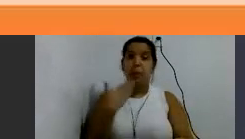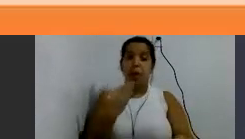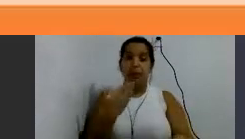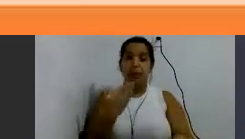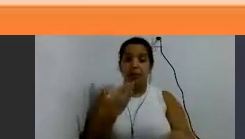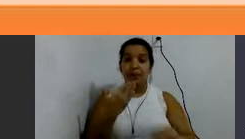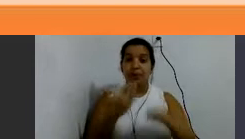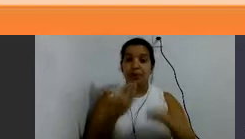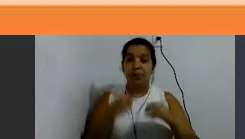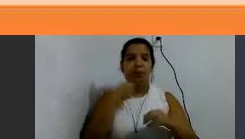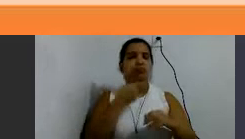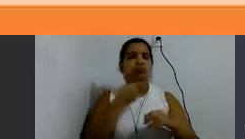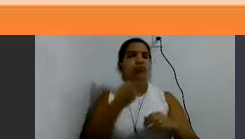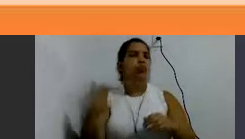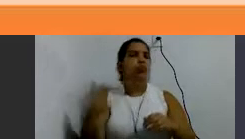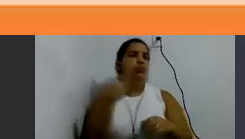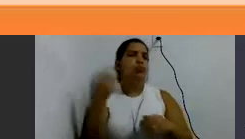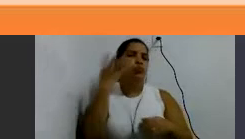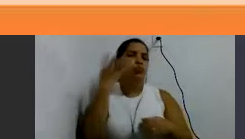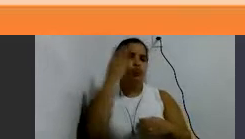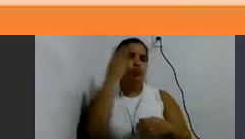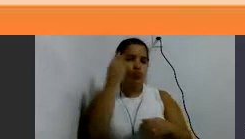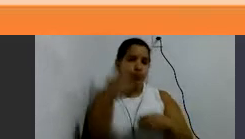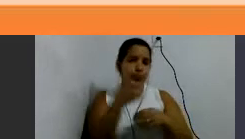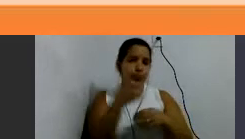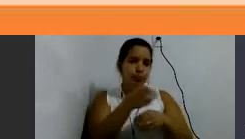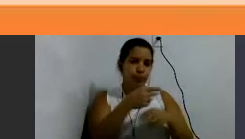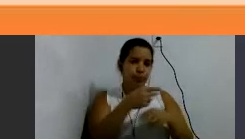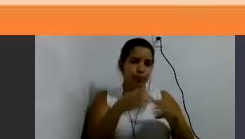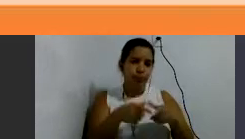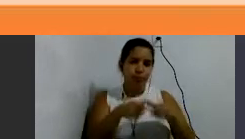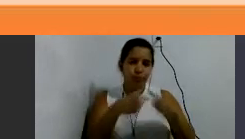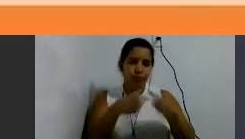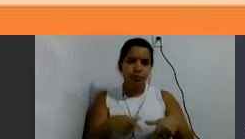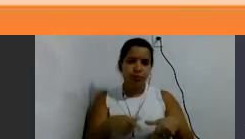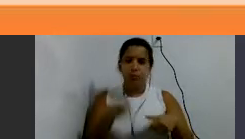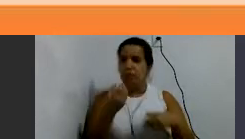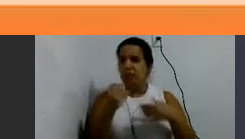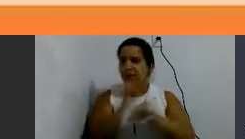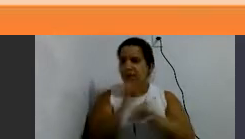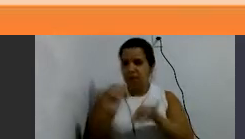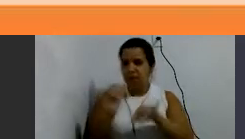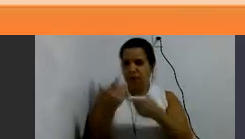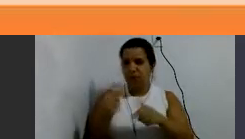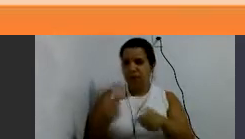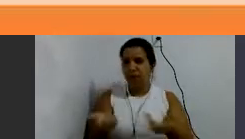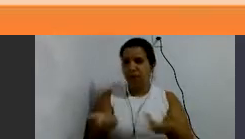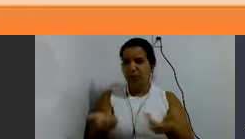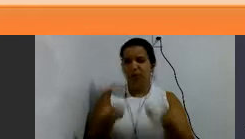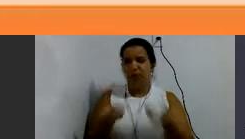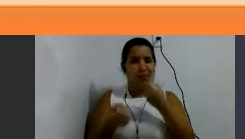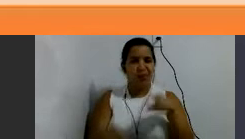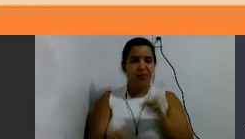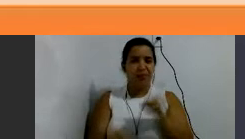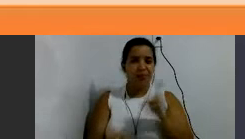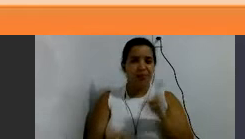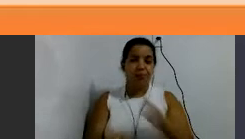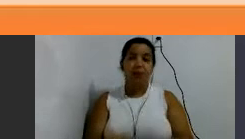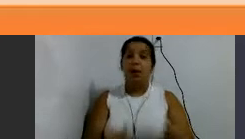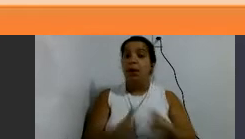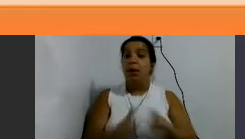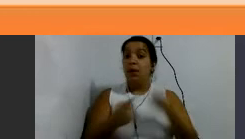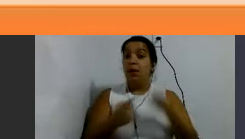bem duvidoso, porque é uma cultura que não está fornecendo para a gente uma morfologia muito boa do flagelo. Mas só da